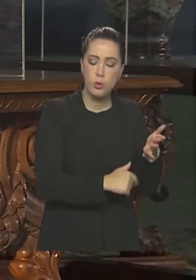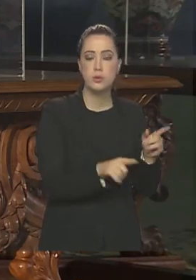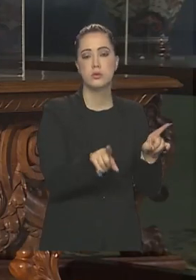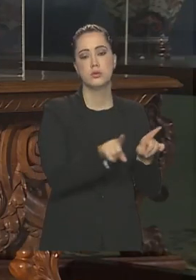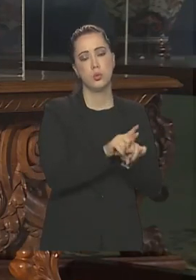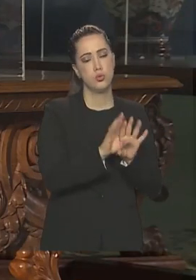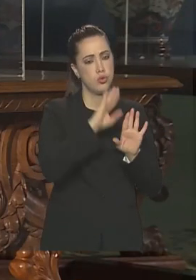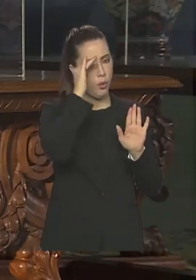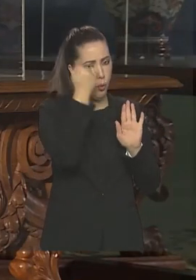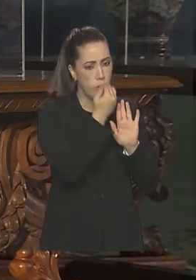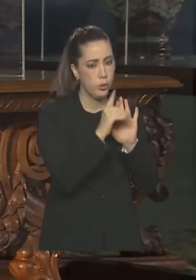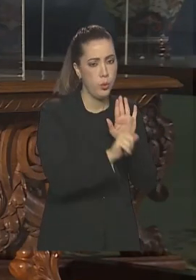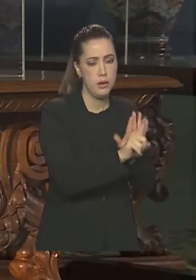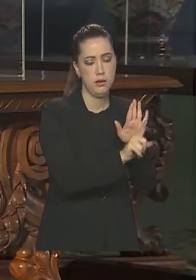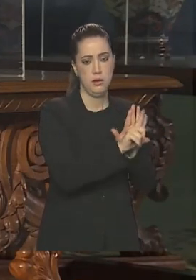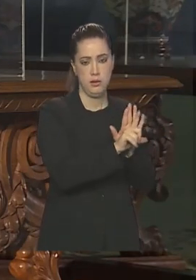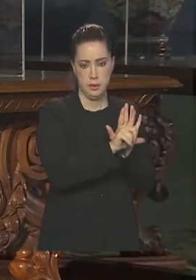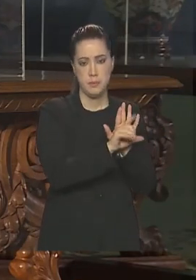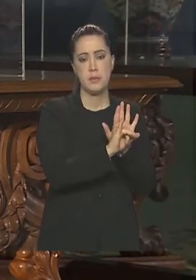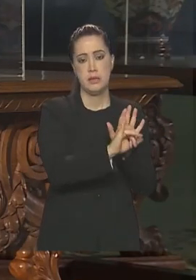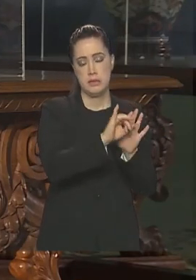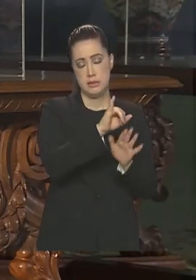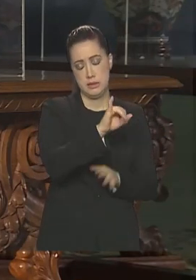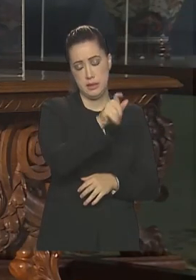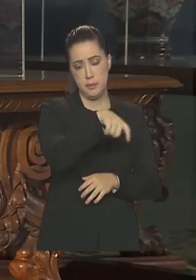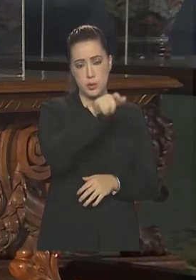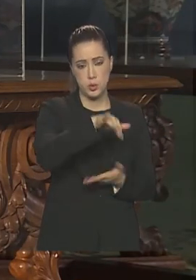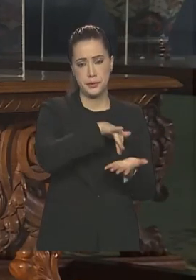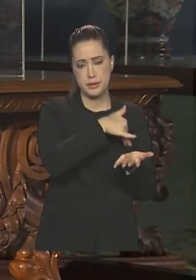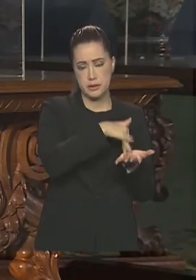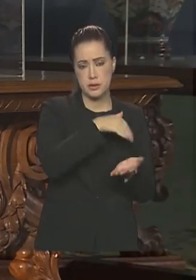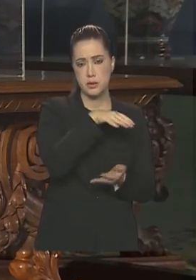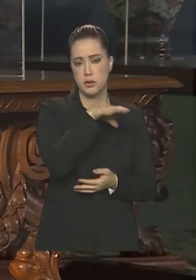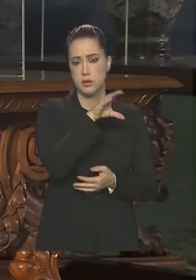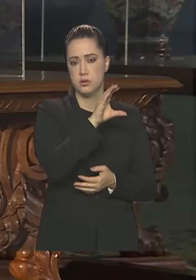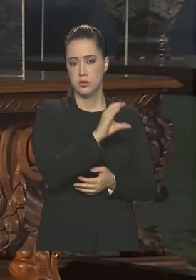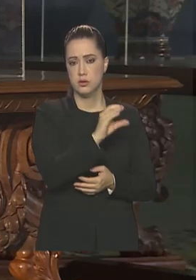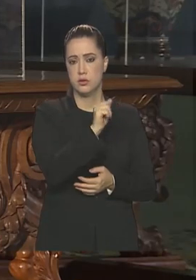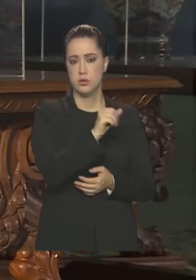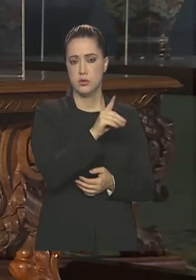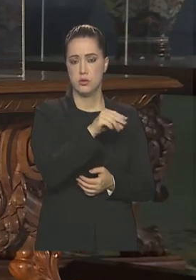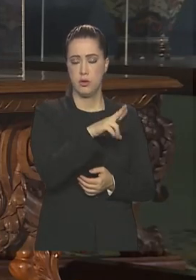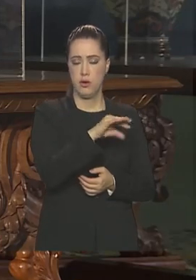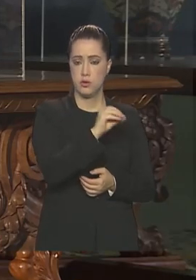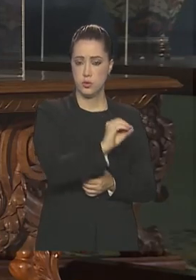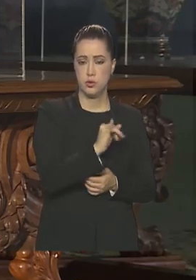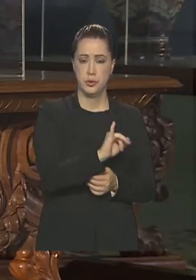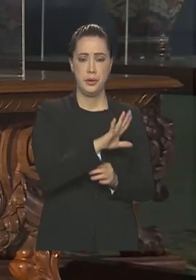previstos em lei para os consumidores de tarifa social, que aí tem uma escala de descontos. É 65% até